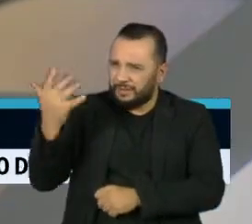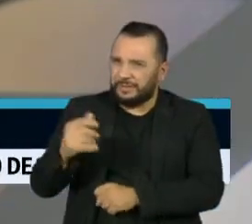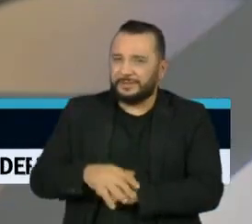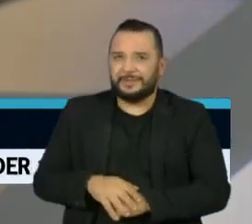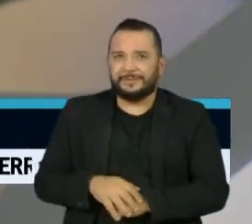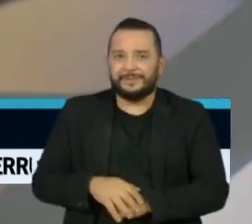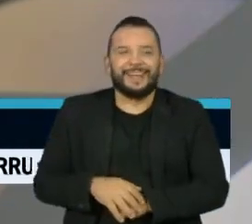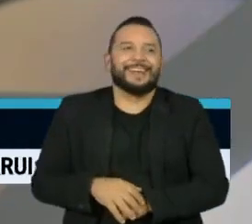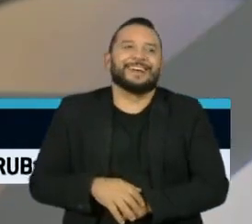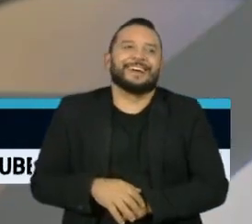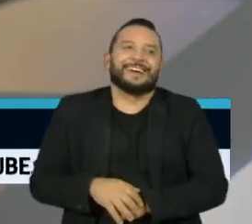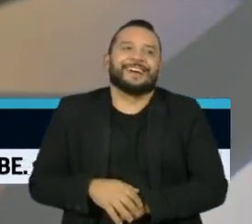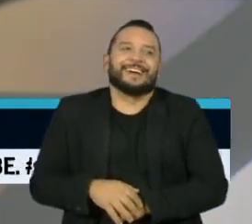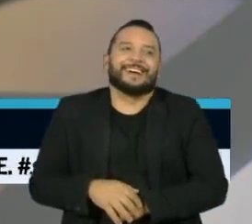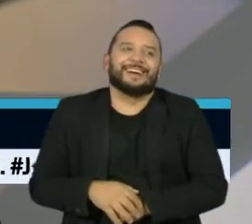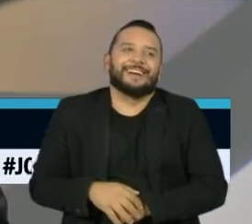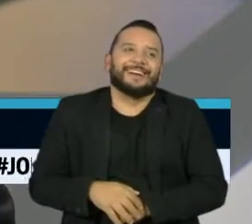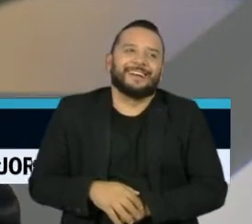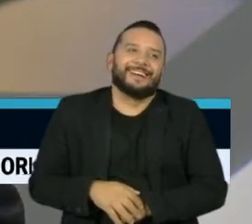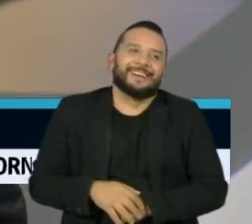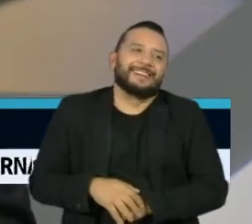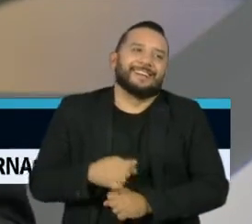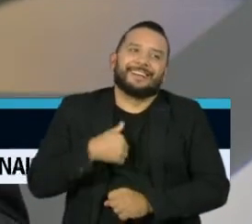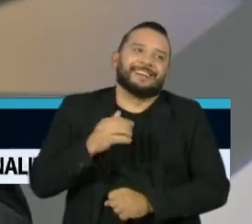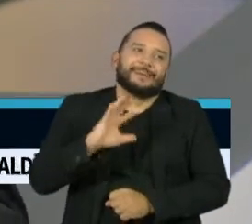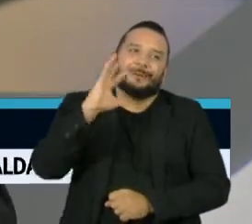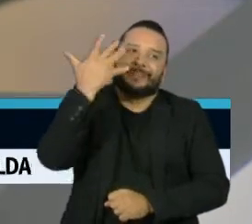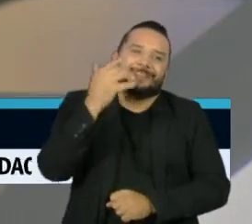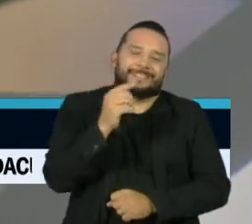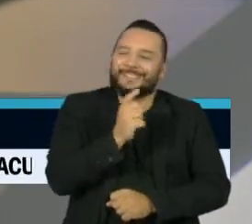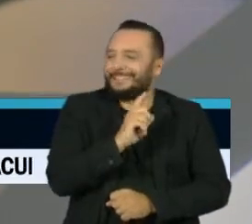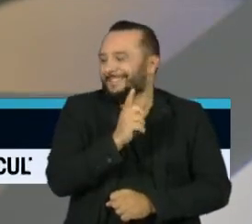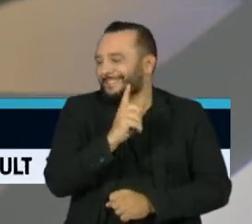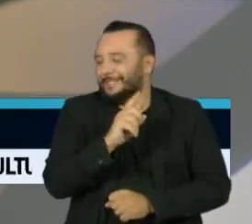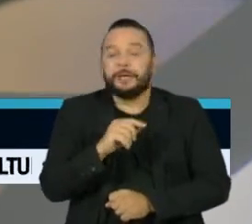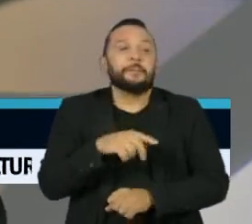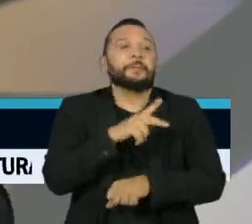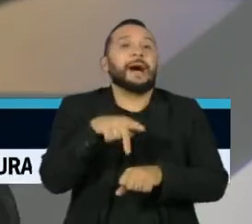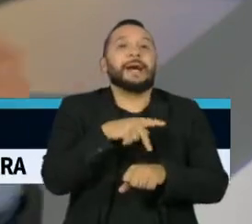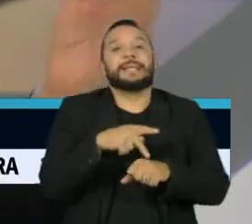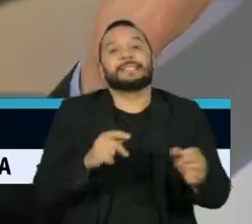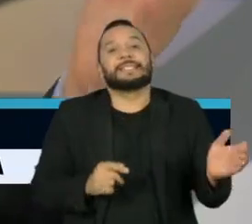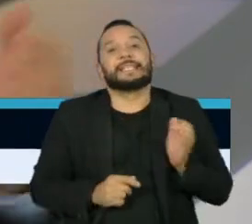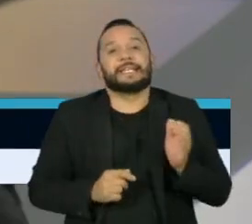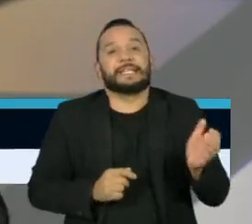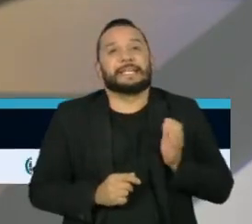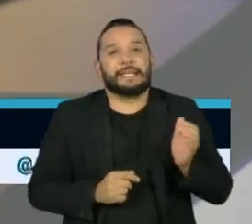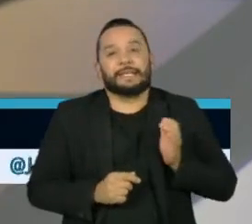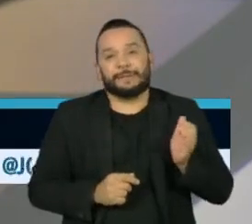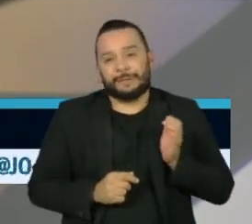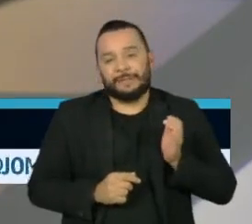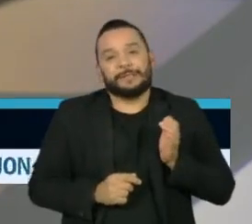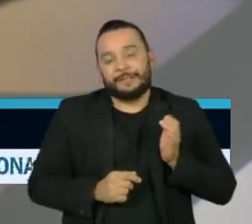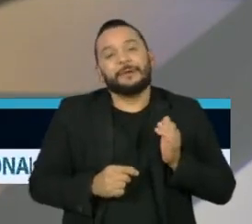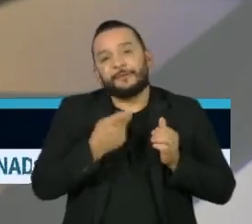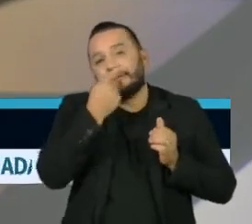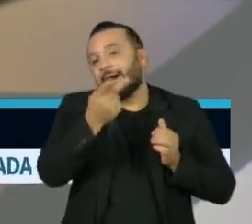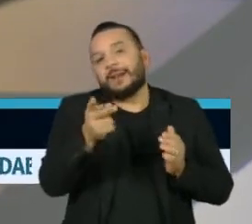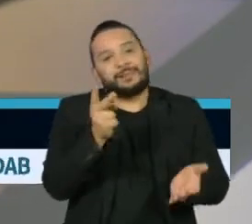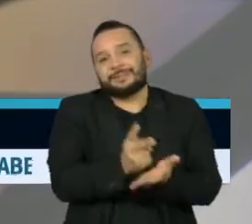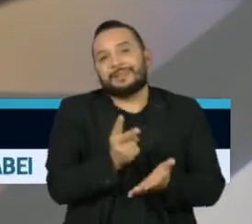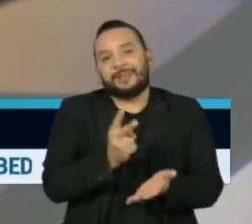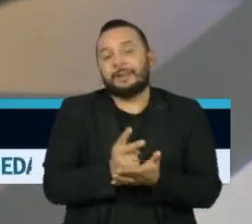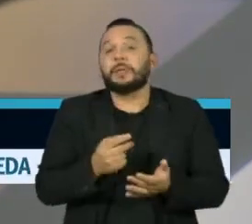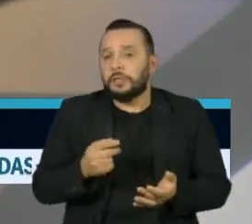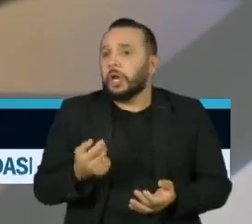uma o discurso do Rio dos países do primeiro mundo chamados país dos primeiros do primeiro mundo é é sempre o